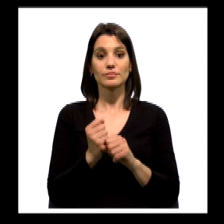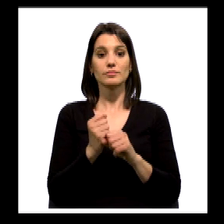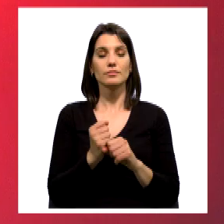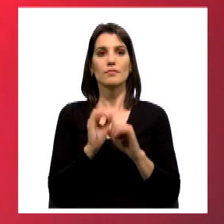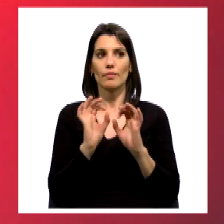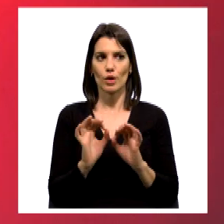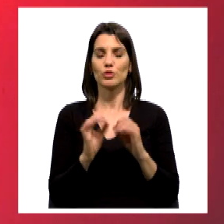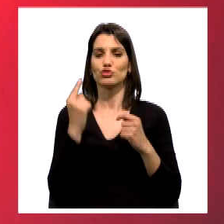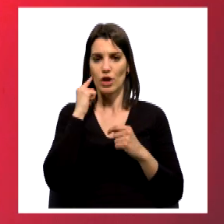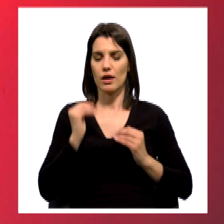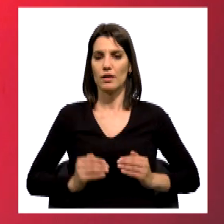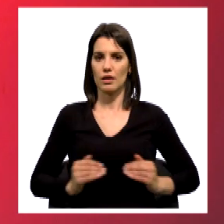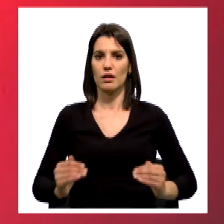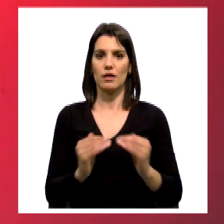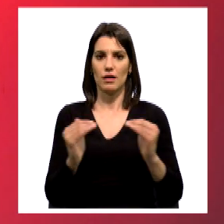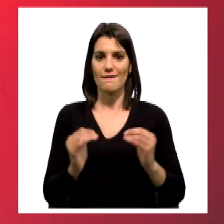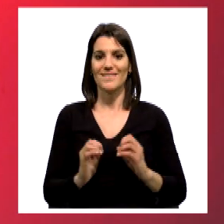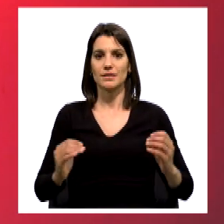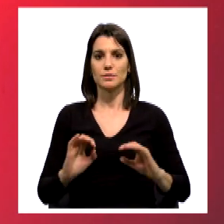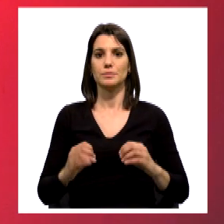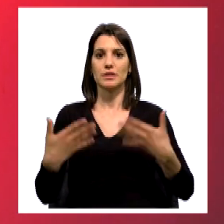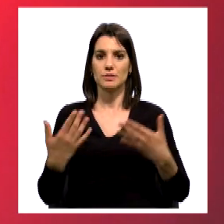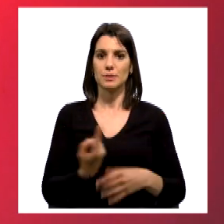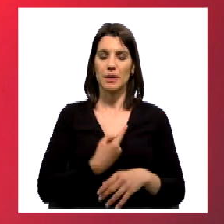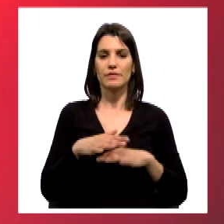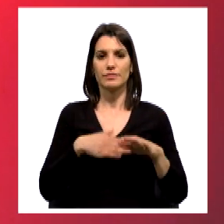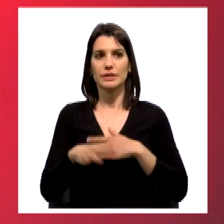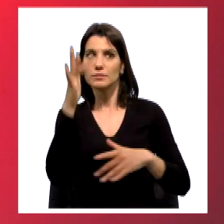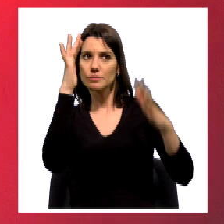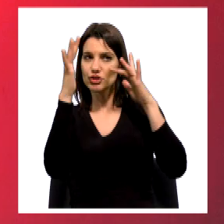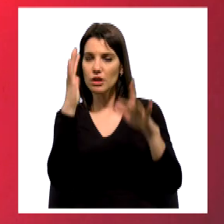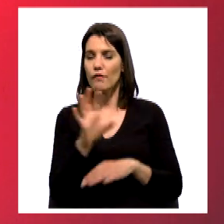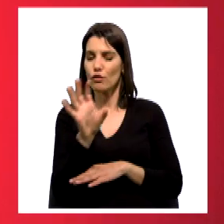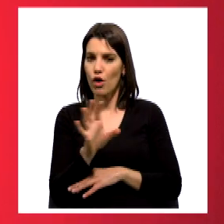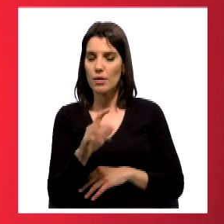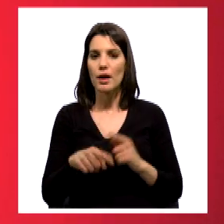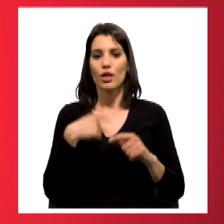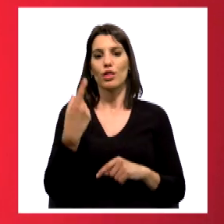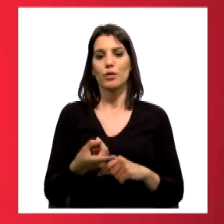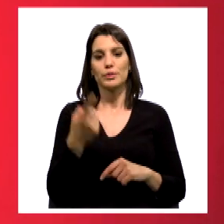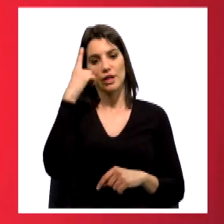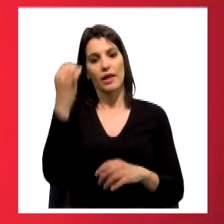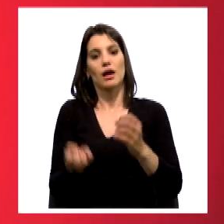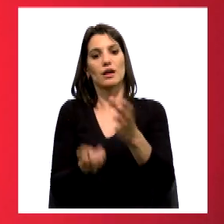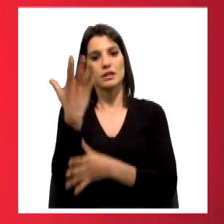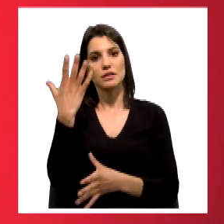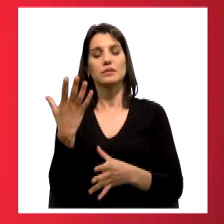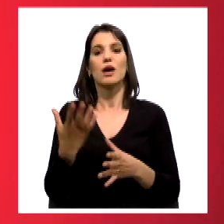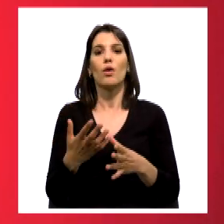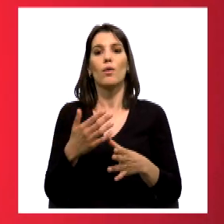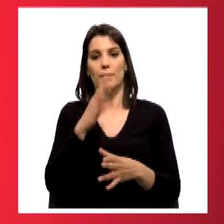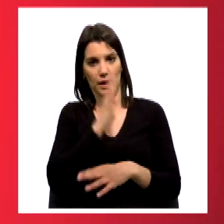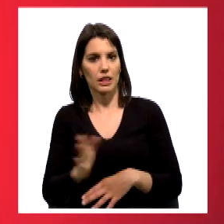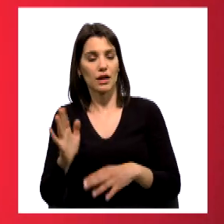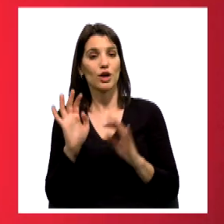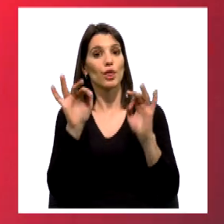O trabalho, organicamente, já tinha várias fases. Tinha uma fase inicial em que tínhamos que fazer o briefing, depois a parte criativa, a